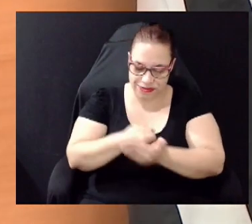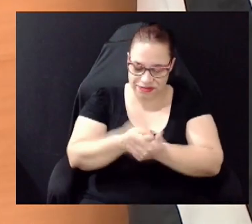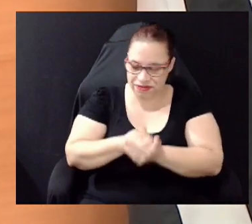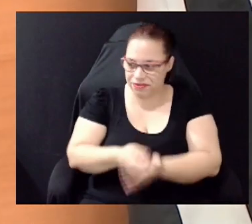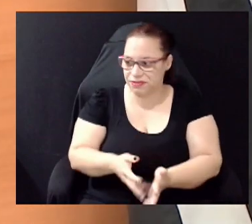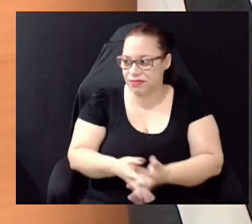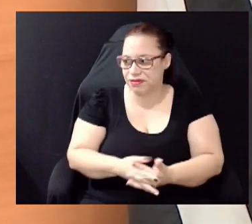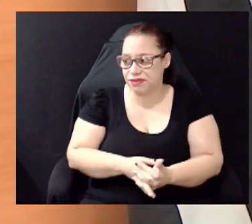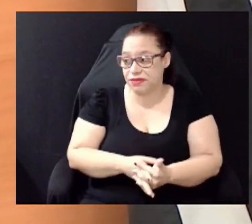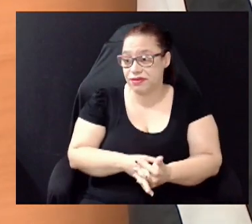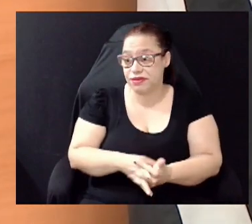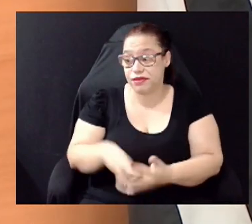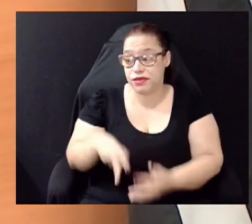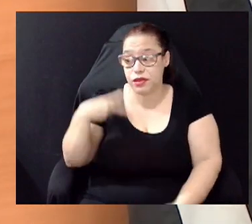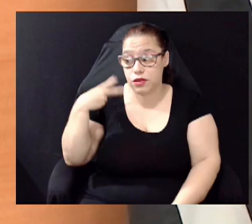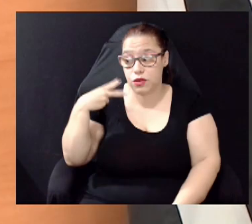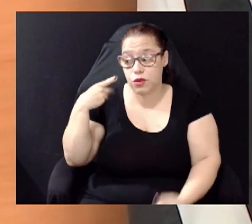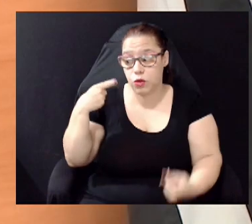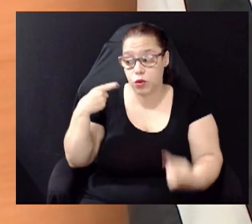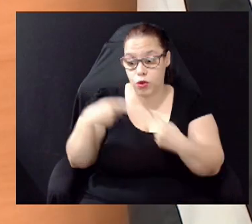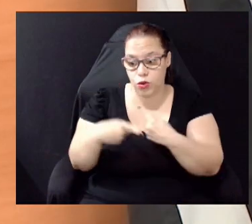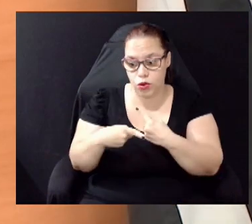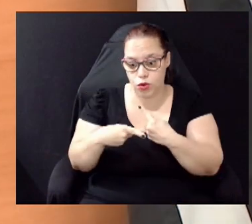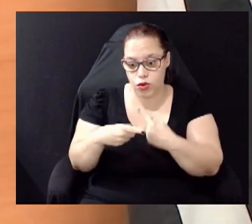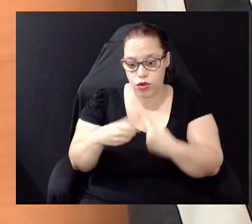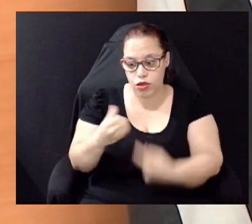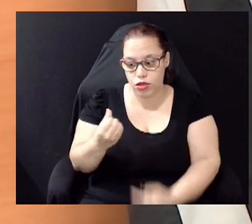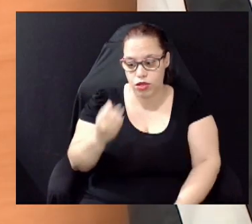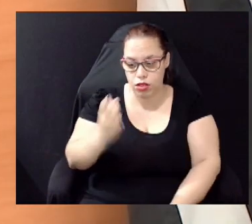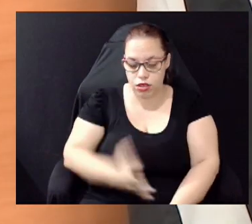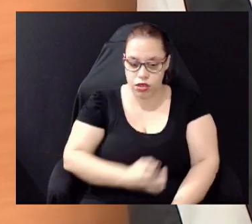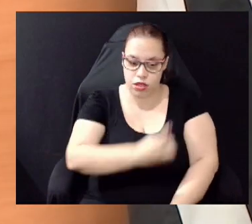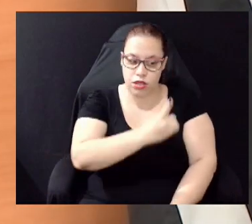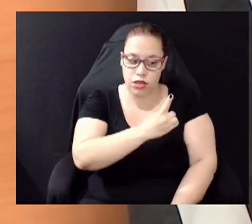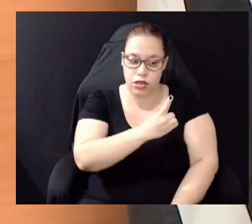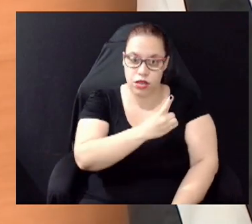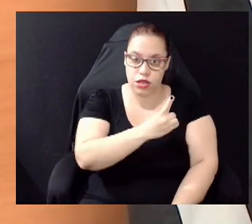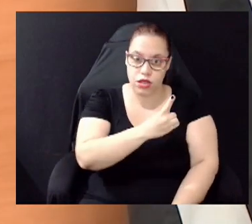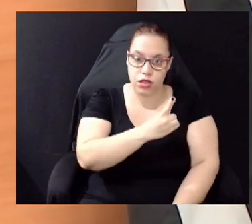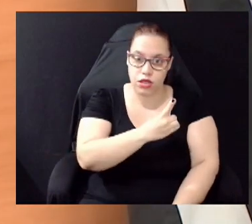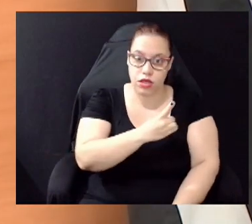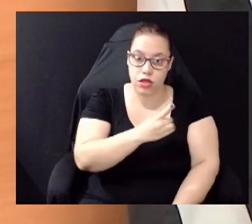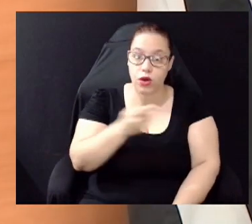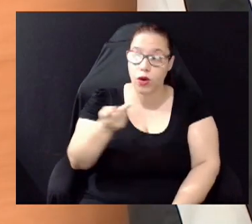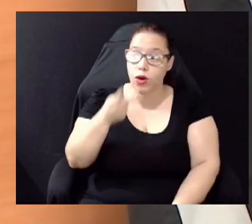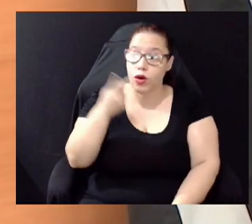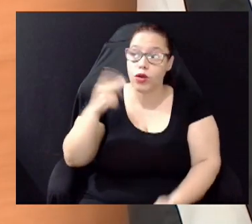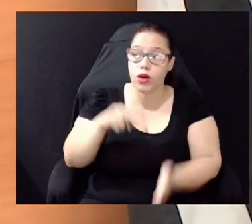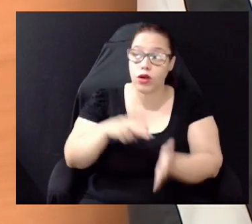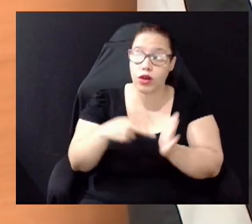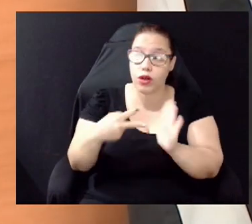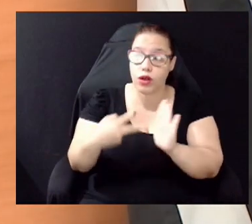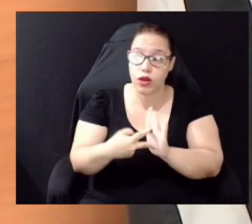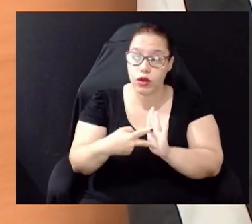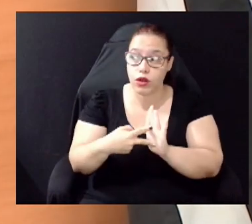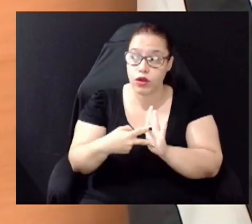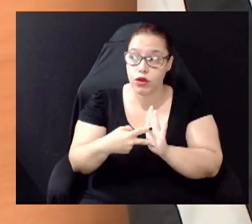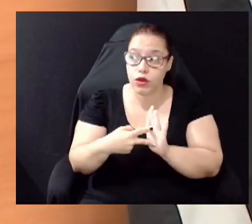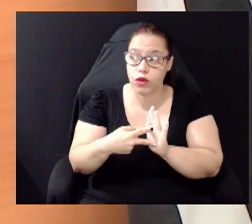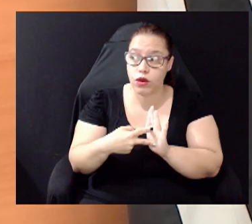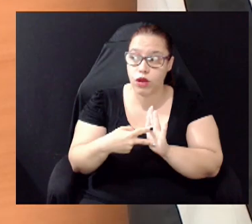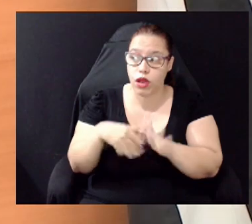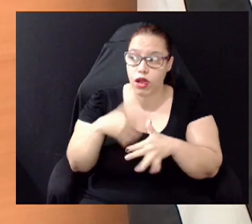falar contra a 6x1, que é a NR1. Eu falo que é o seguinte, está muito impensada, está muito